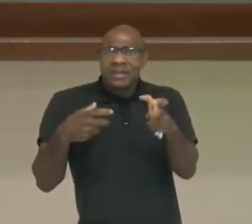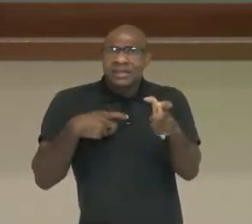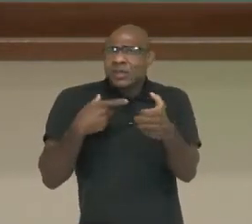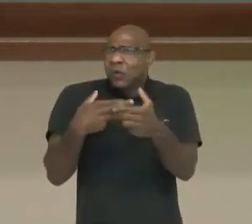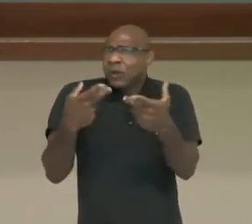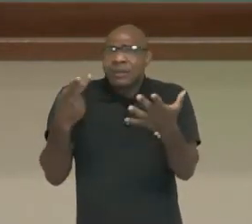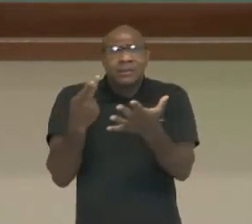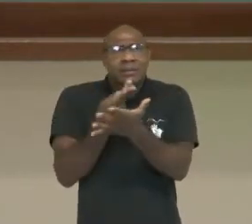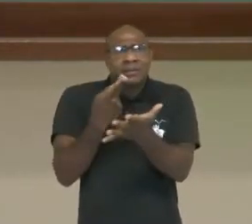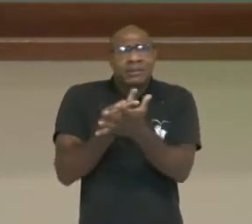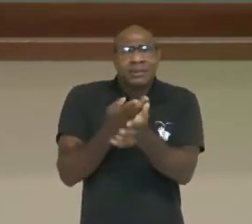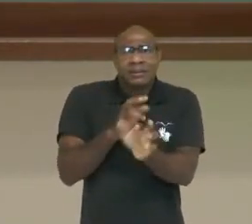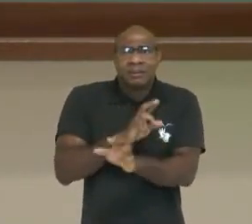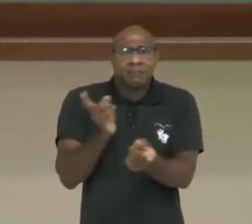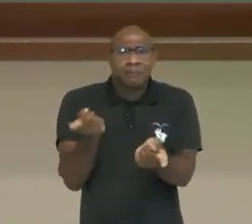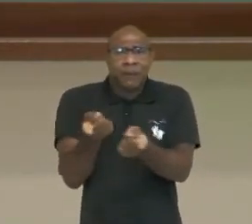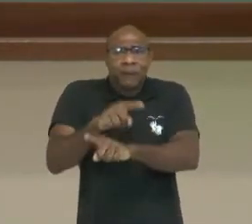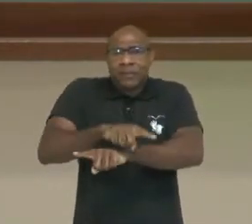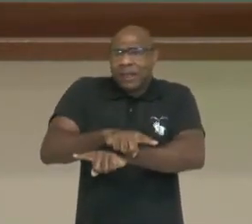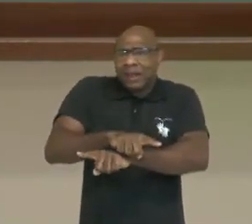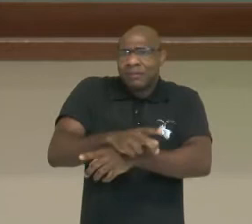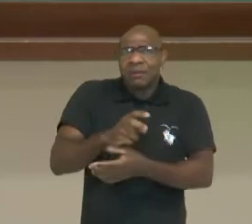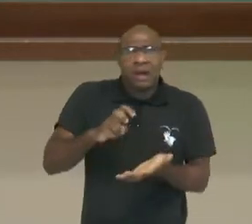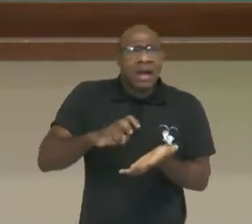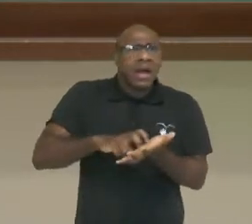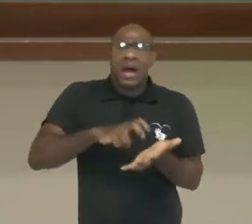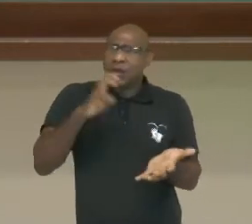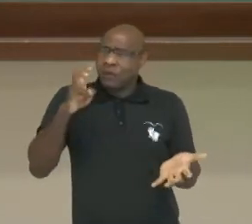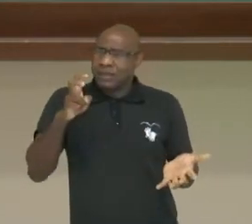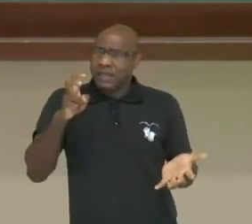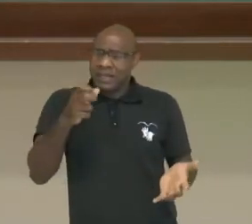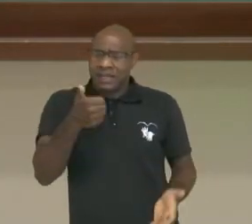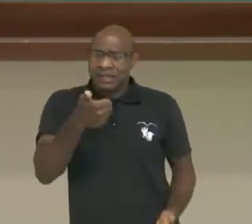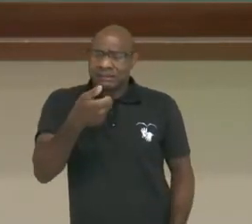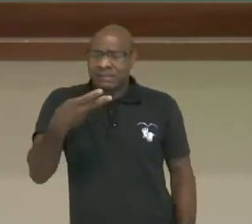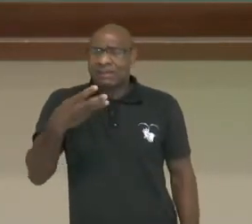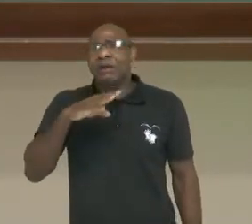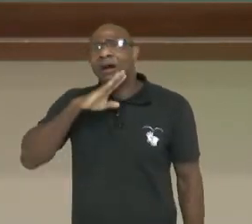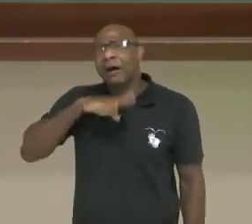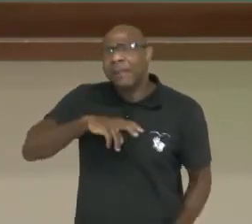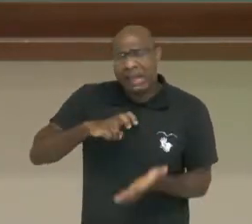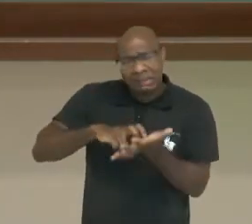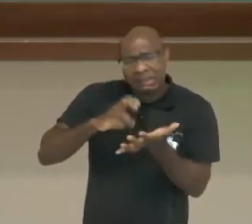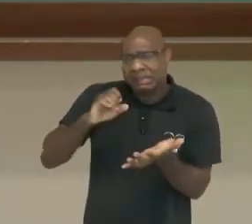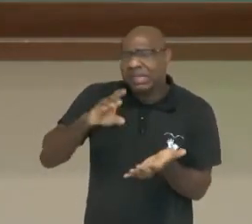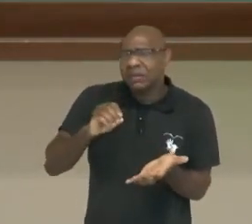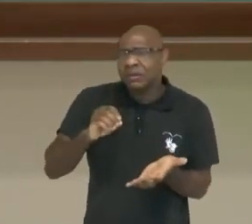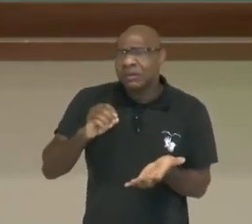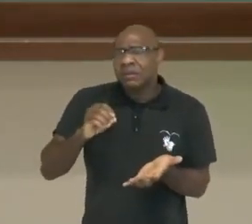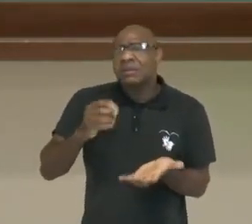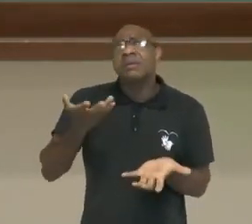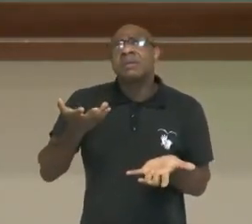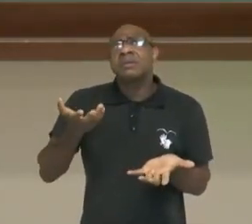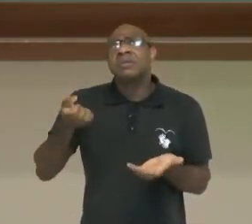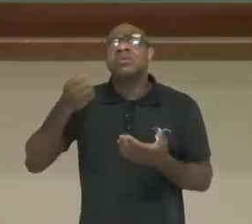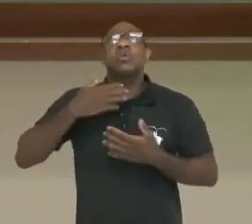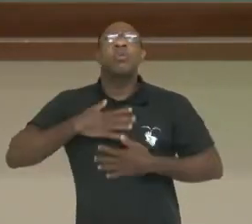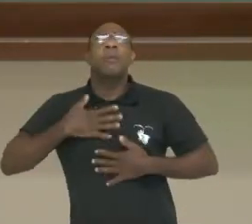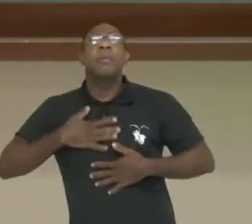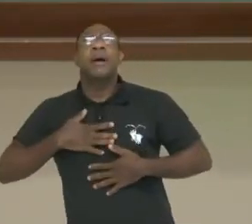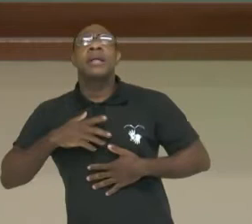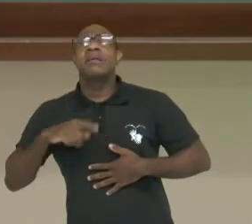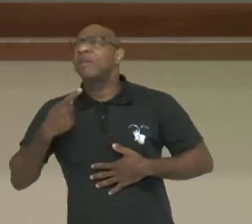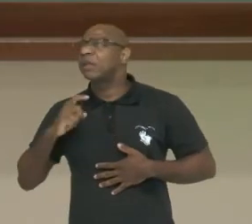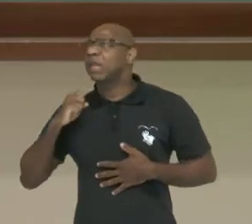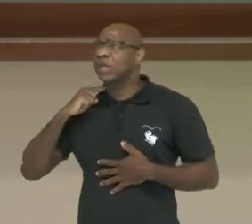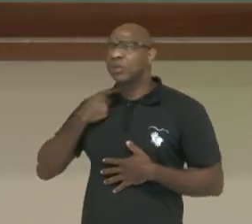sentido. Né? Então, acordar cedo, mas às 13 horas, falar que tomou banho, mas depois fala que está sujo, não tomei